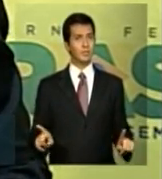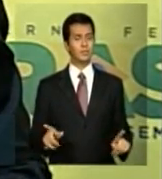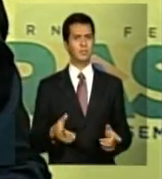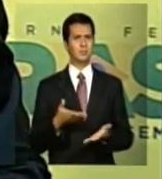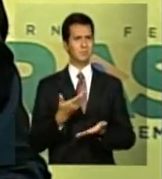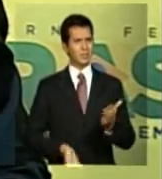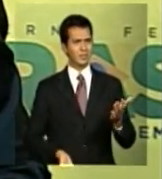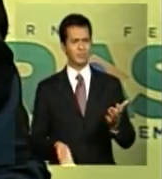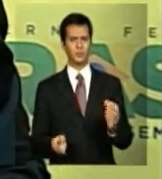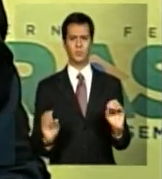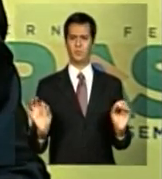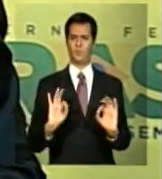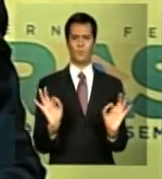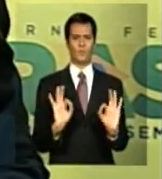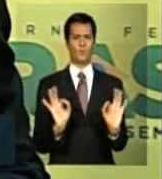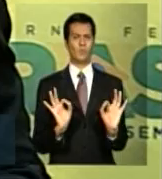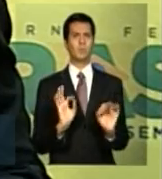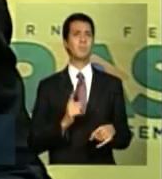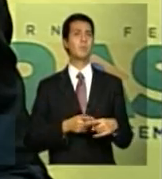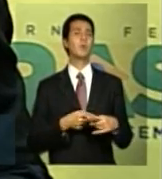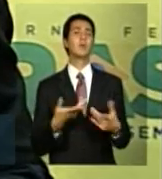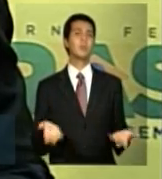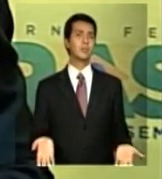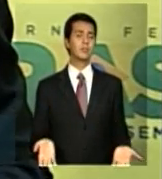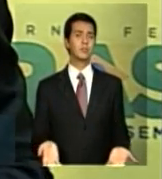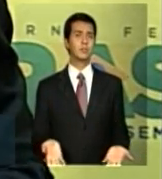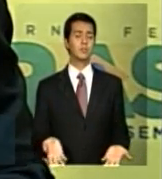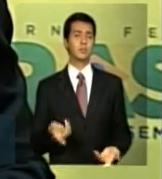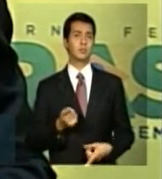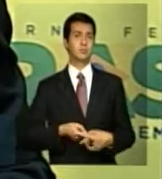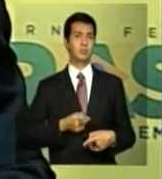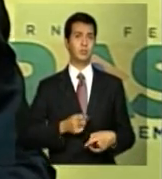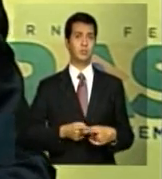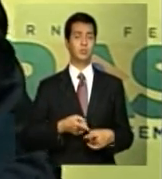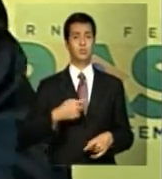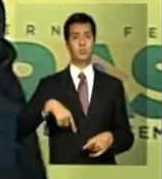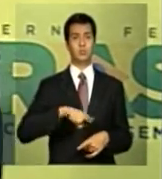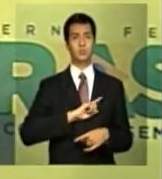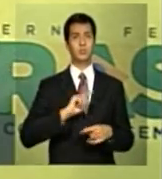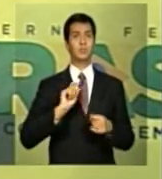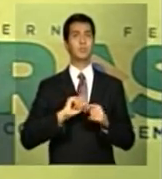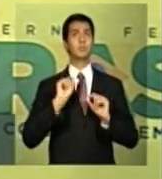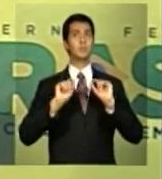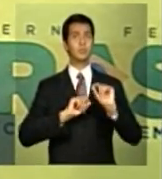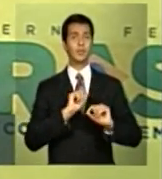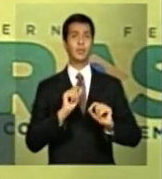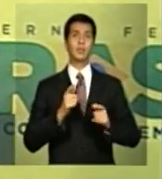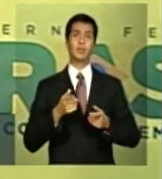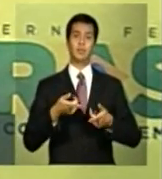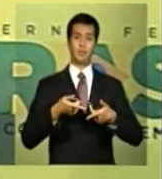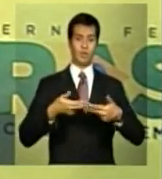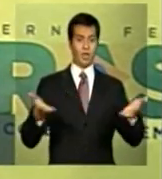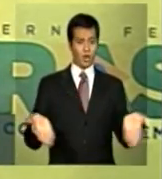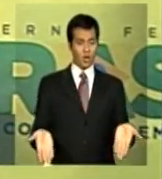material aos docentes. Por quê? Porque nós estamos tratando da carreira para 2013.